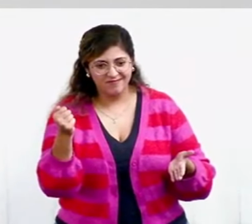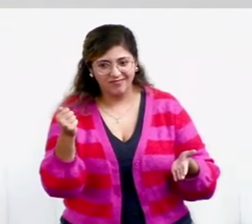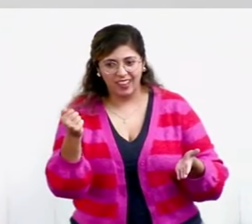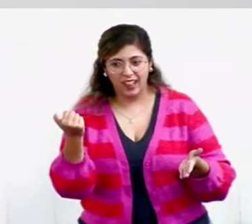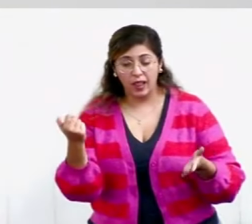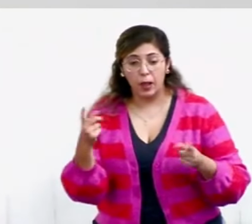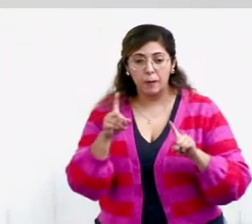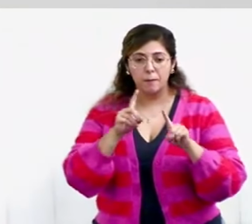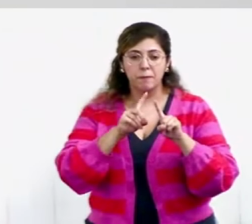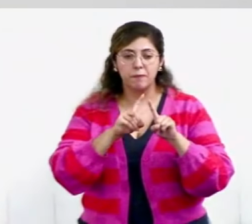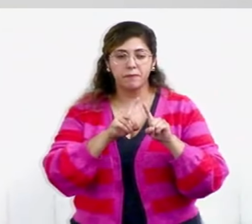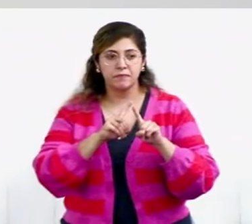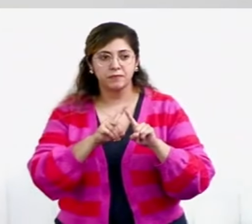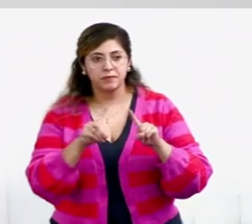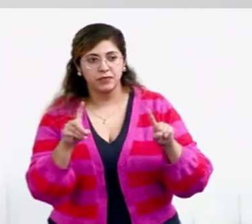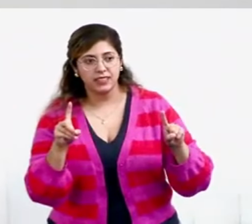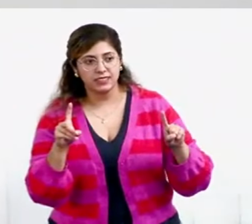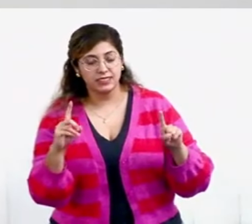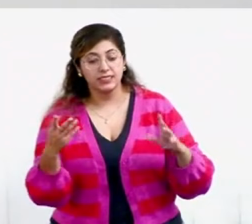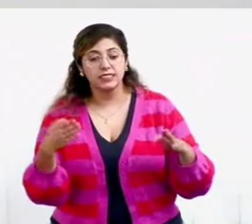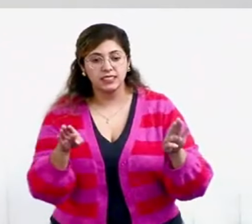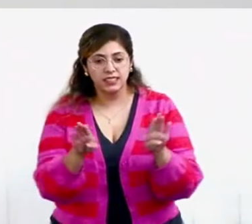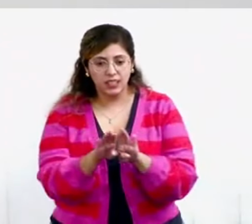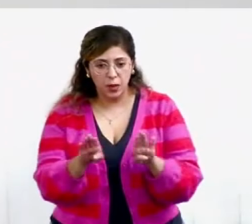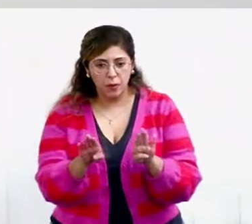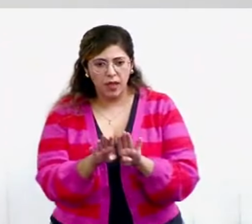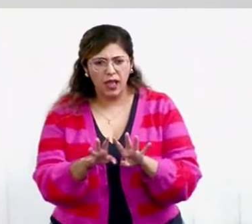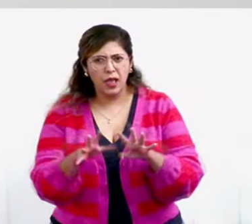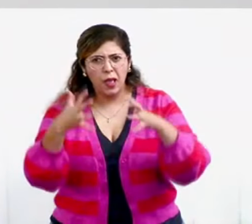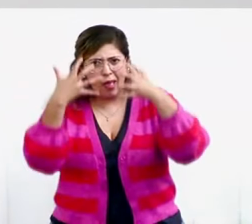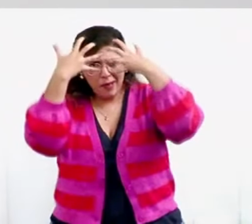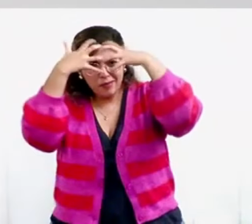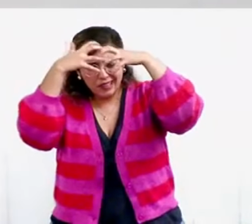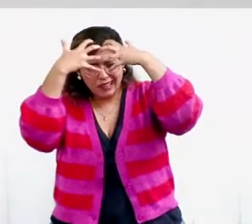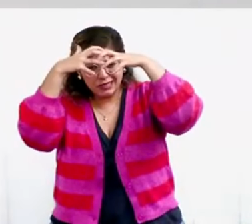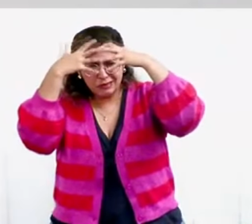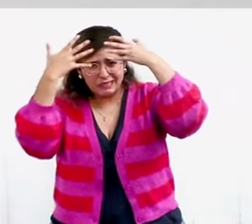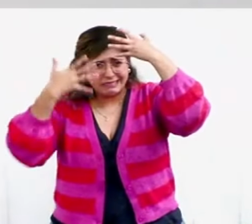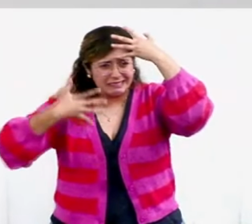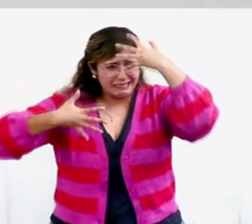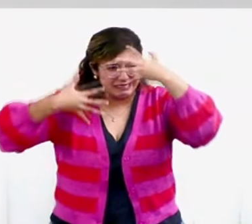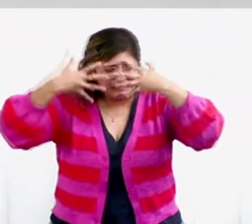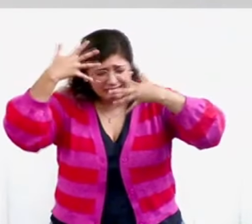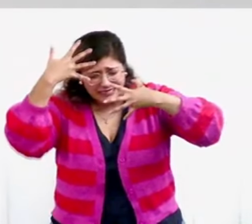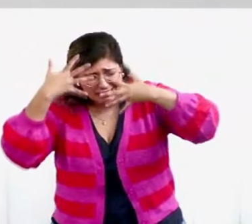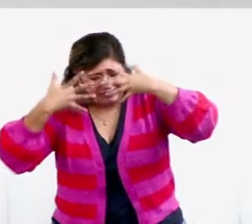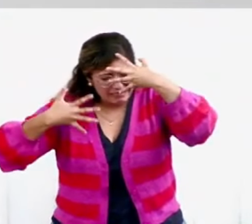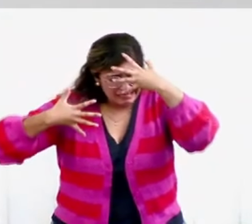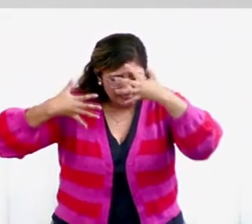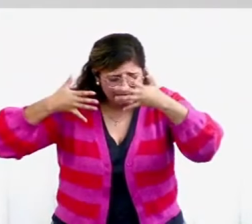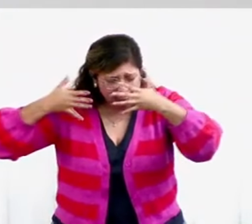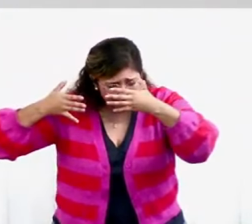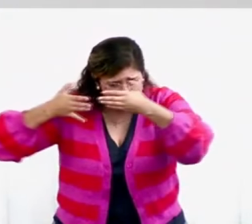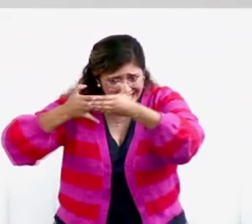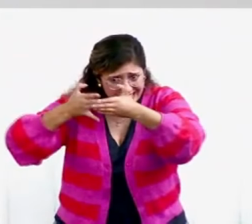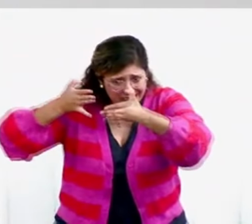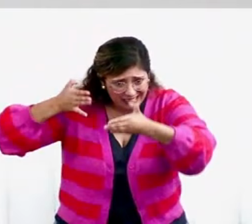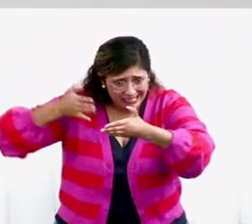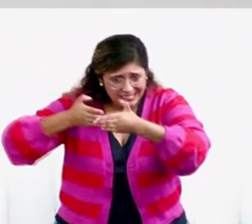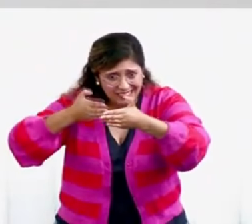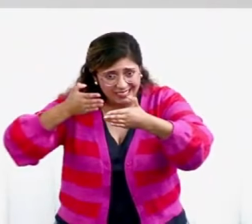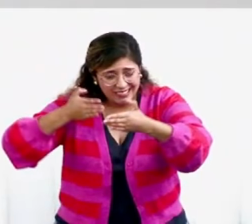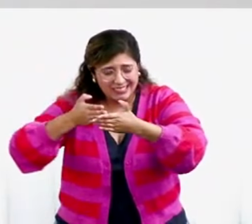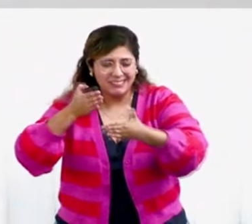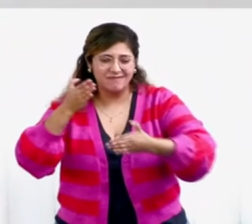fala aqui do entendimento obscurecido. Ou seja, por que continuam na futilidade? Porque o entendimento